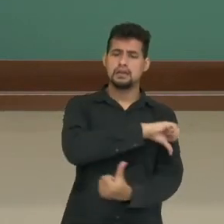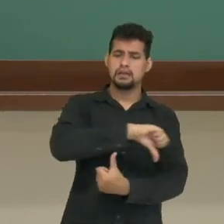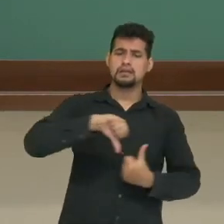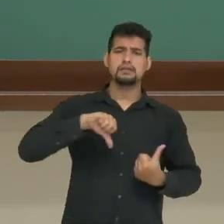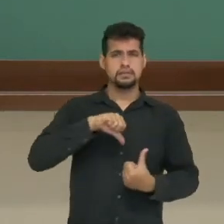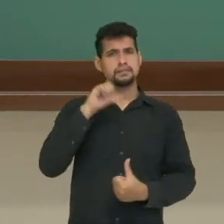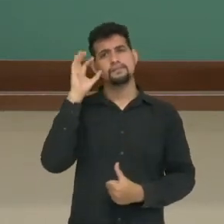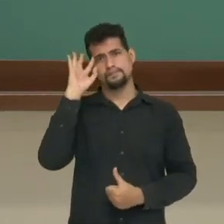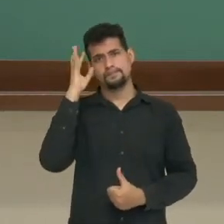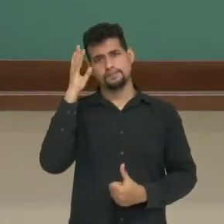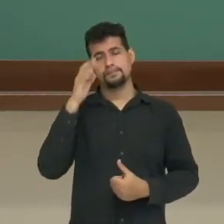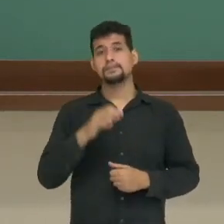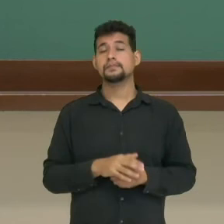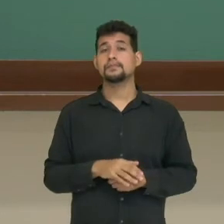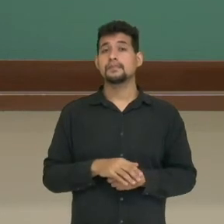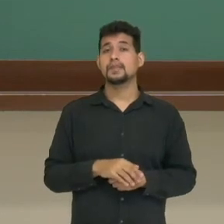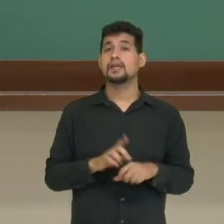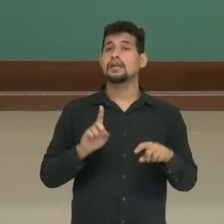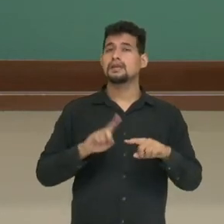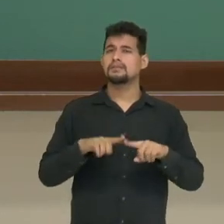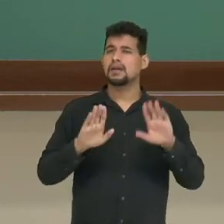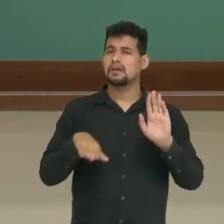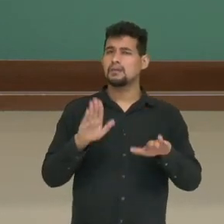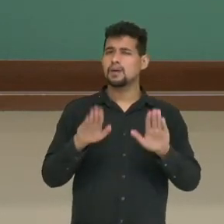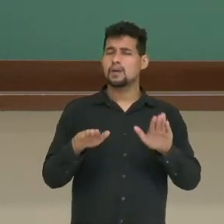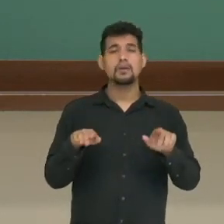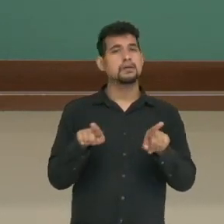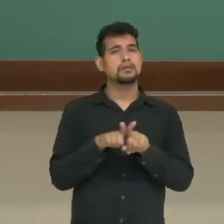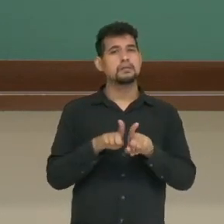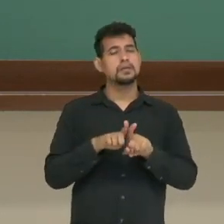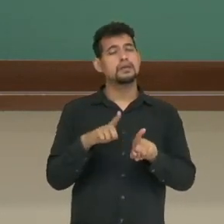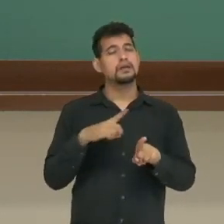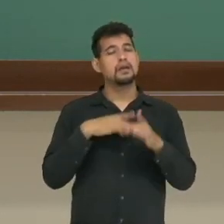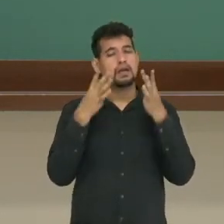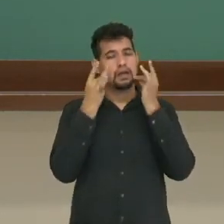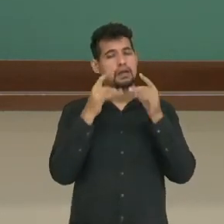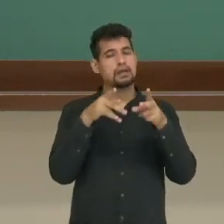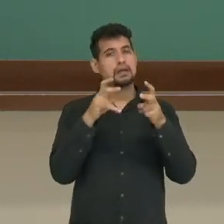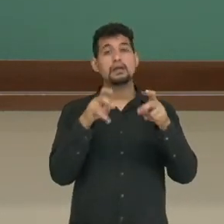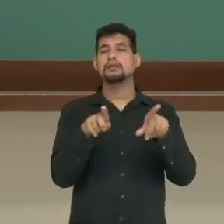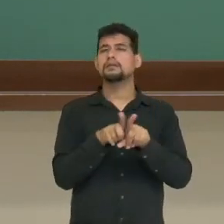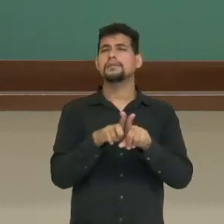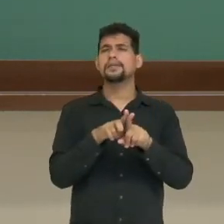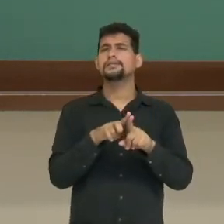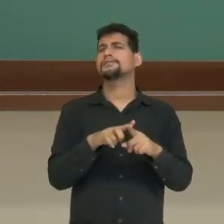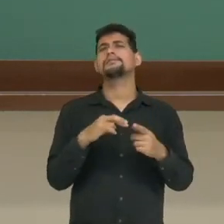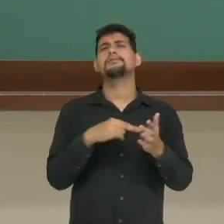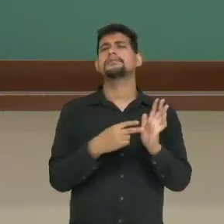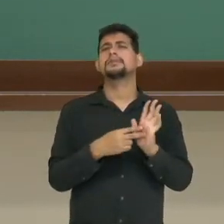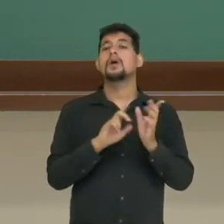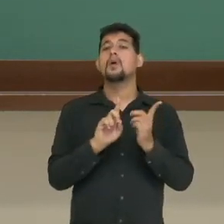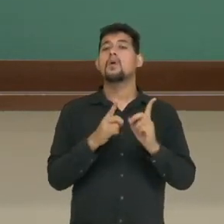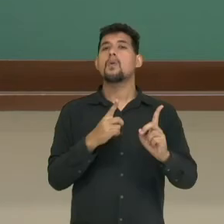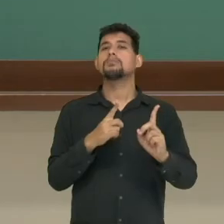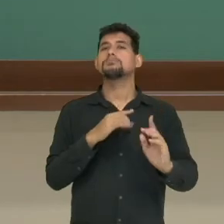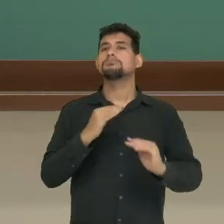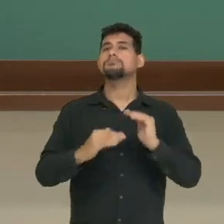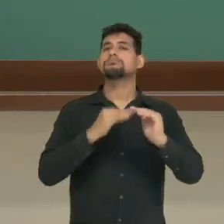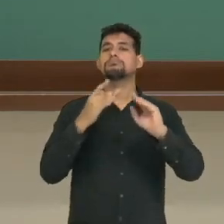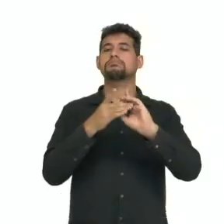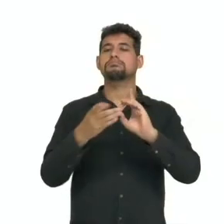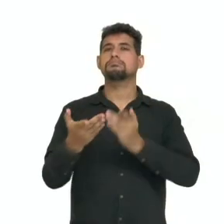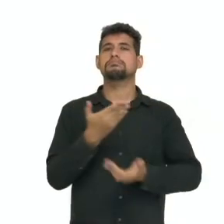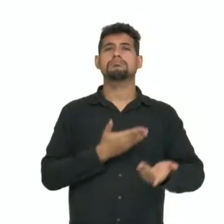estava acontecendo. Um dos episódios marcantes desses atentados da linha dura contra o avanço da